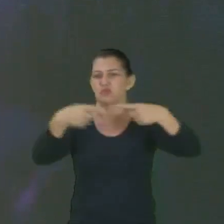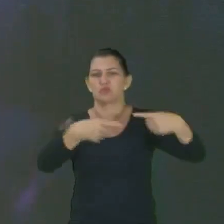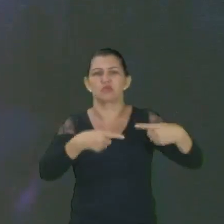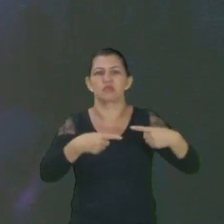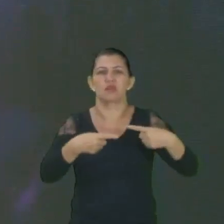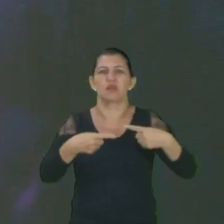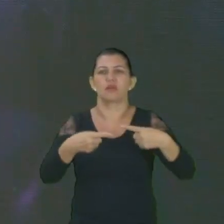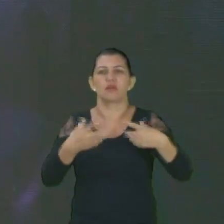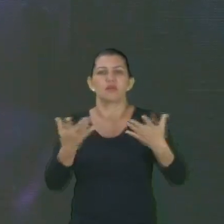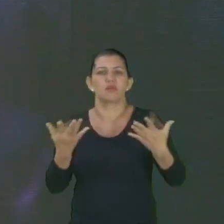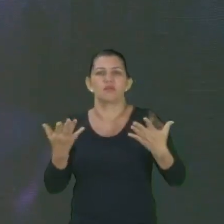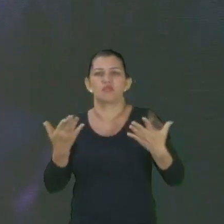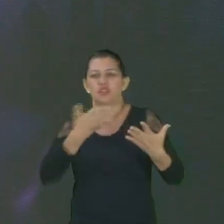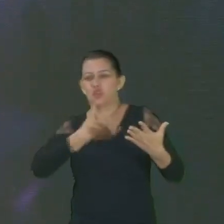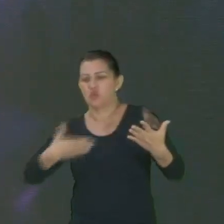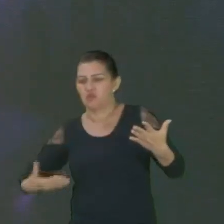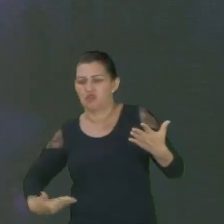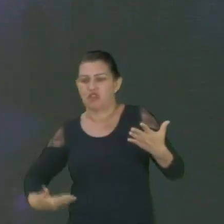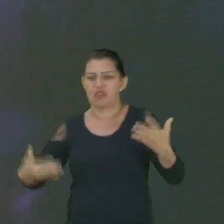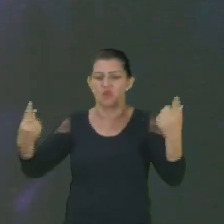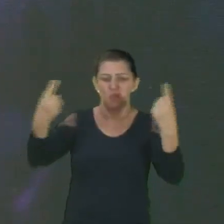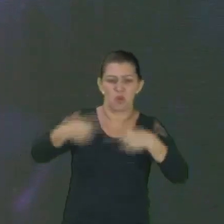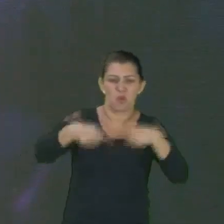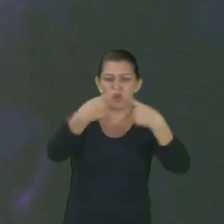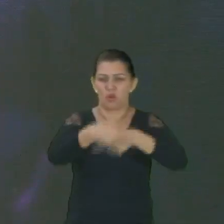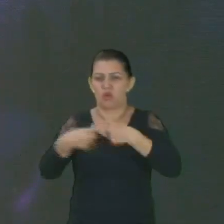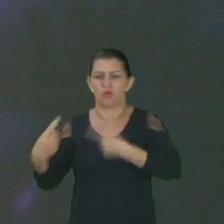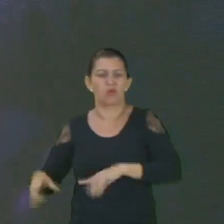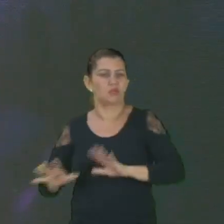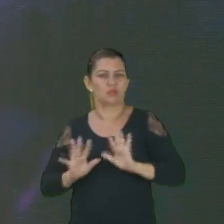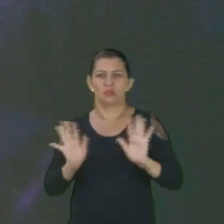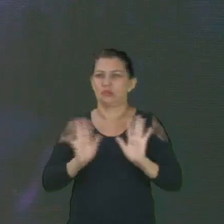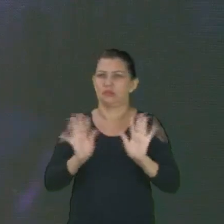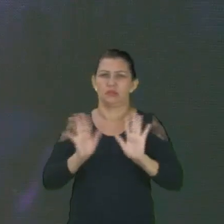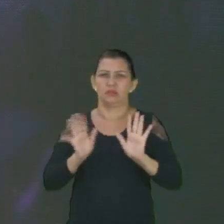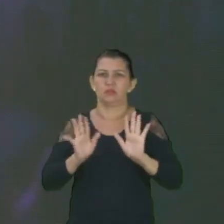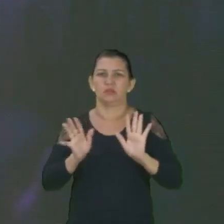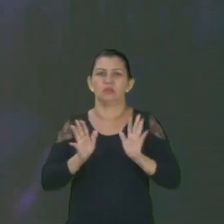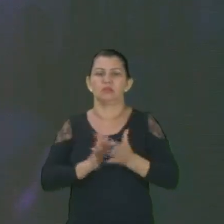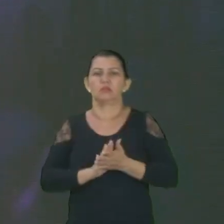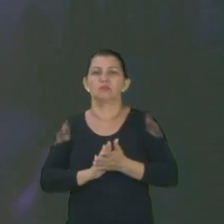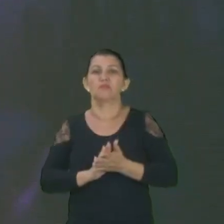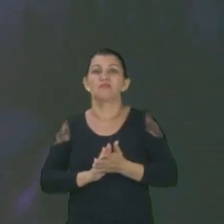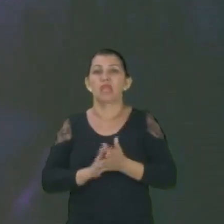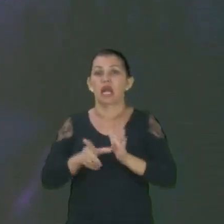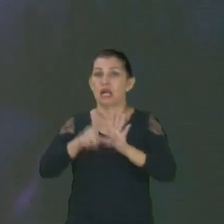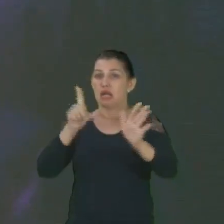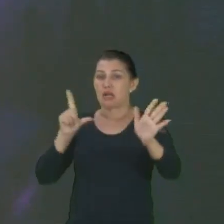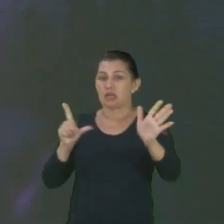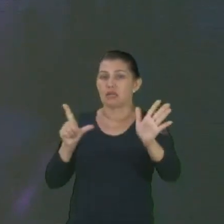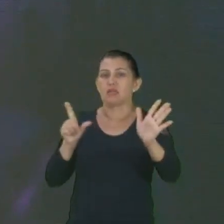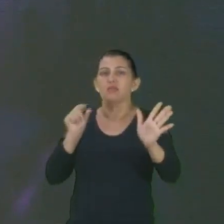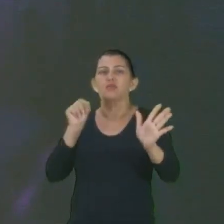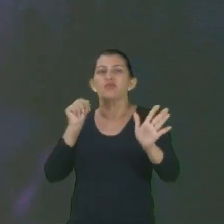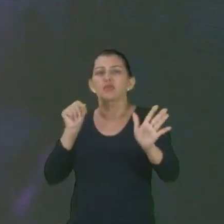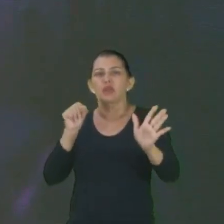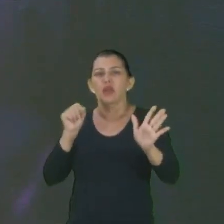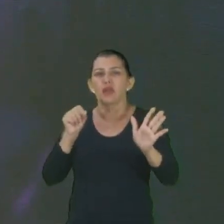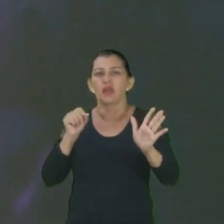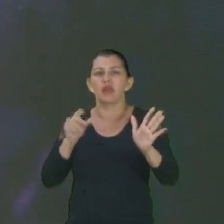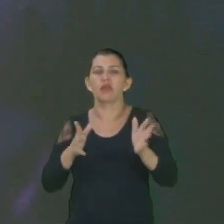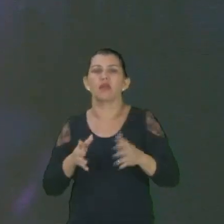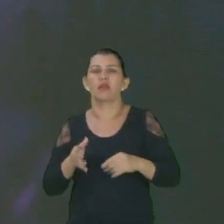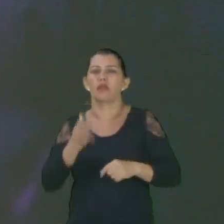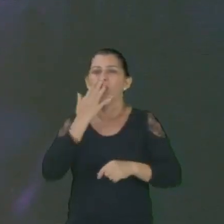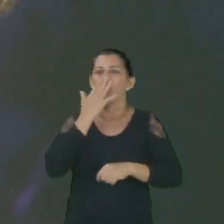Antes das ideologias, antes da cor da sua pele, antes do seu extrato ou